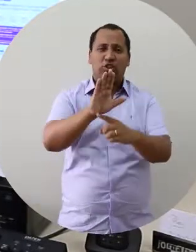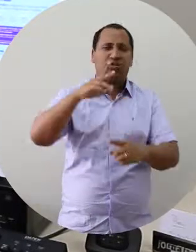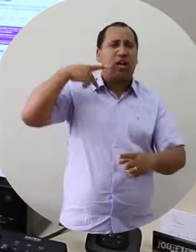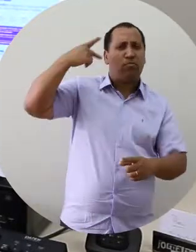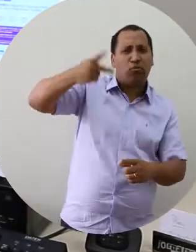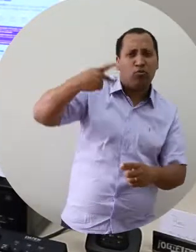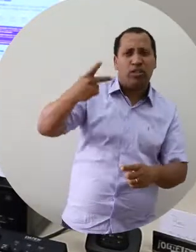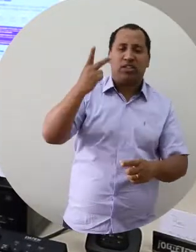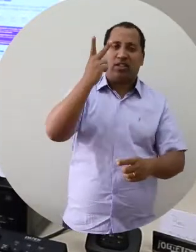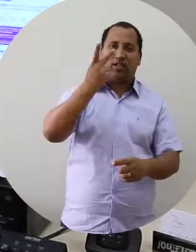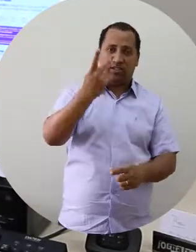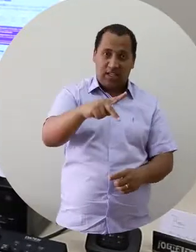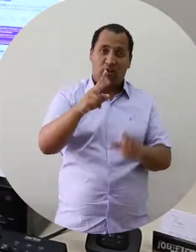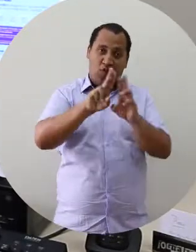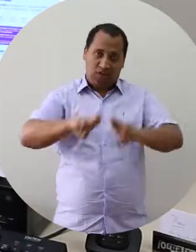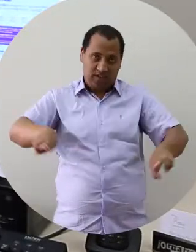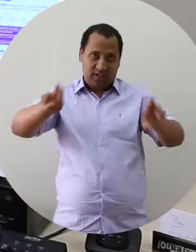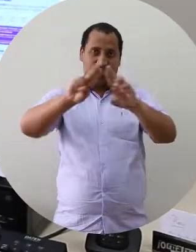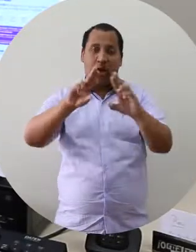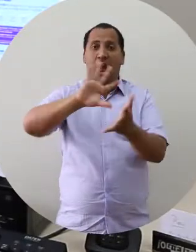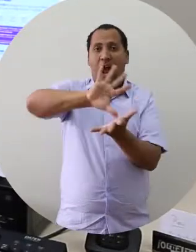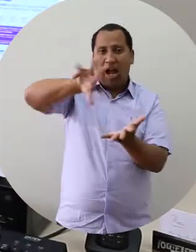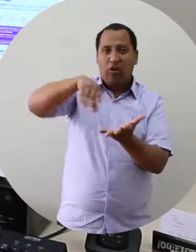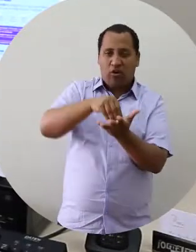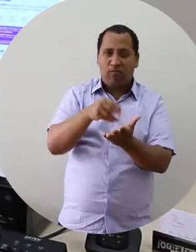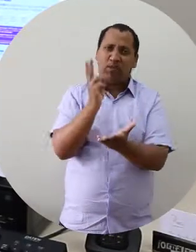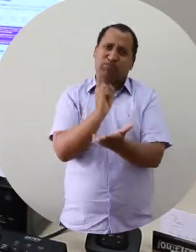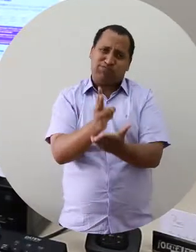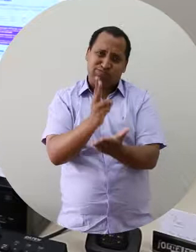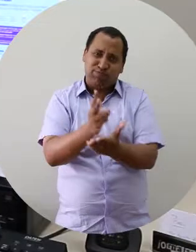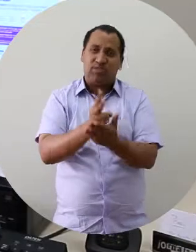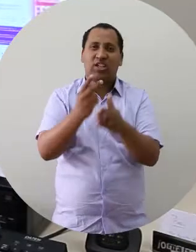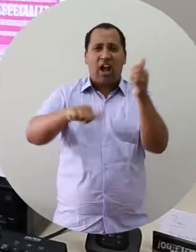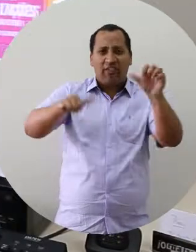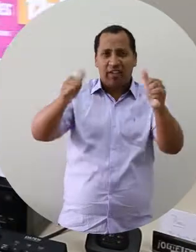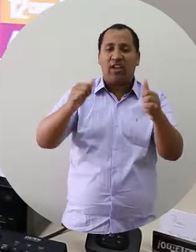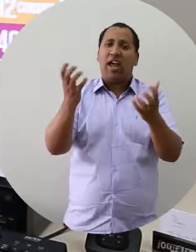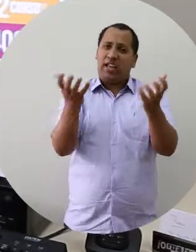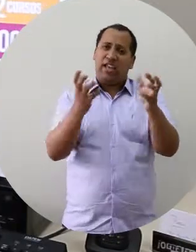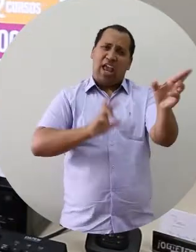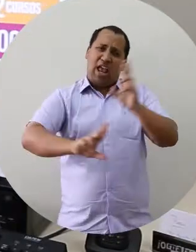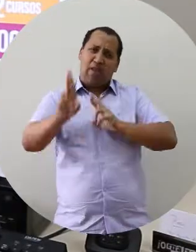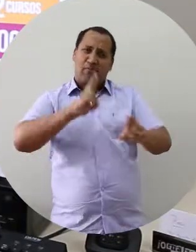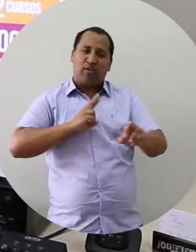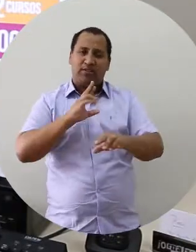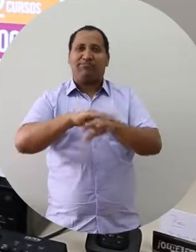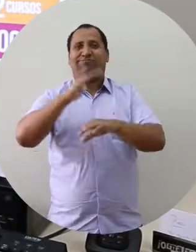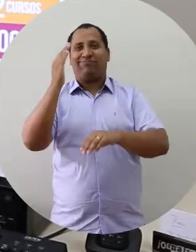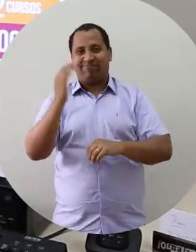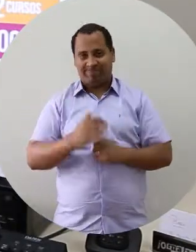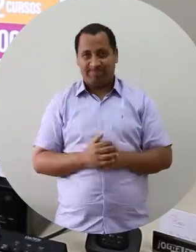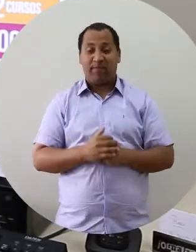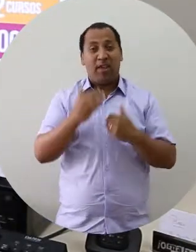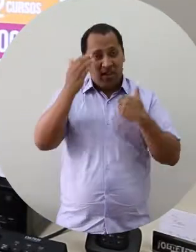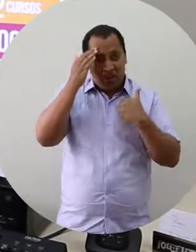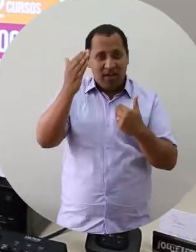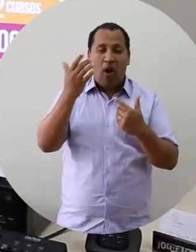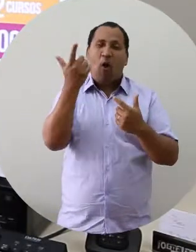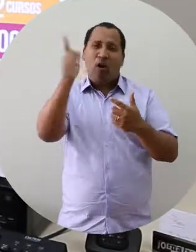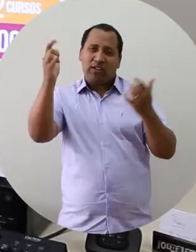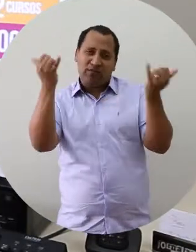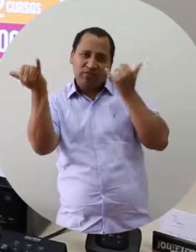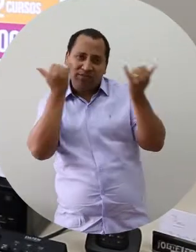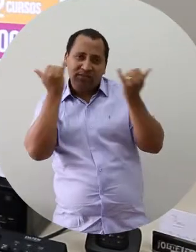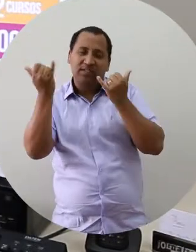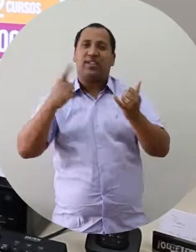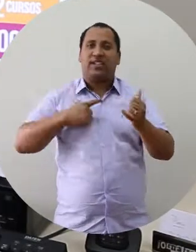da universidade e, por isso, a Comissão Permanente de Avaliação busca o máximo de retorno ao questionário. Essas e outras notícias você acompanha